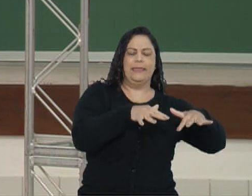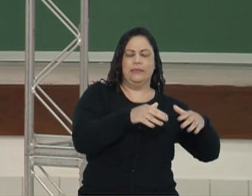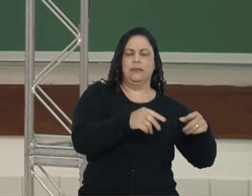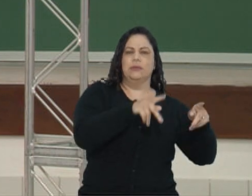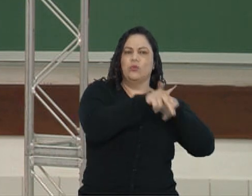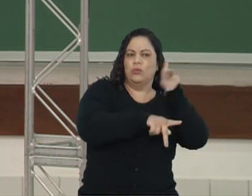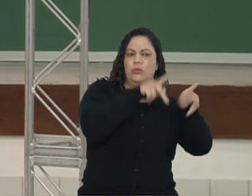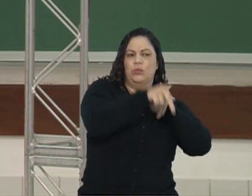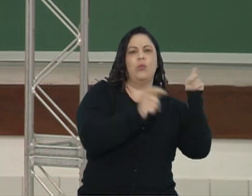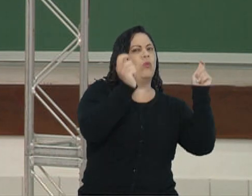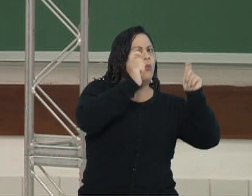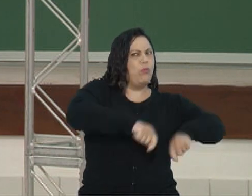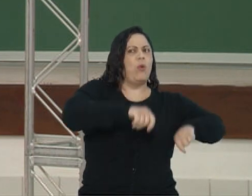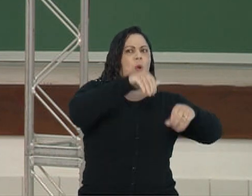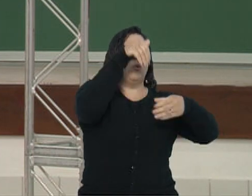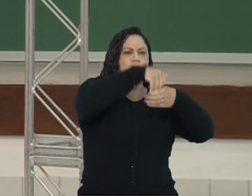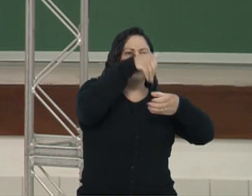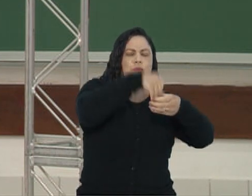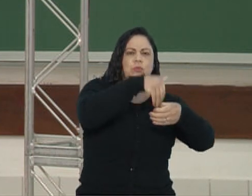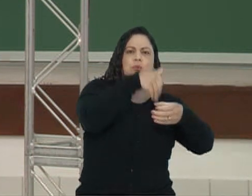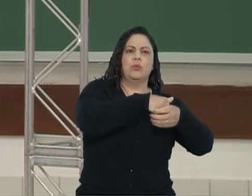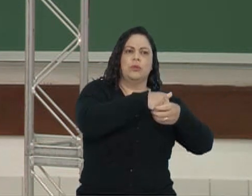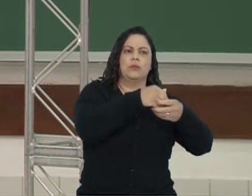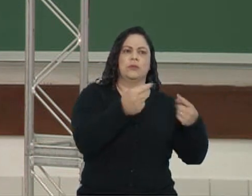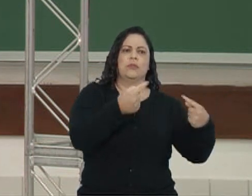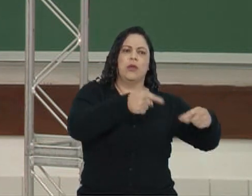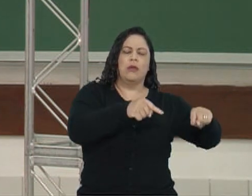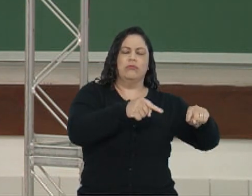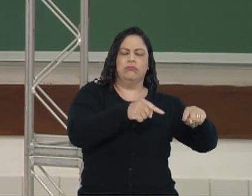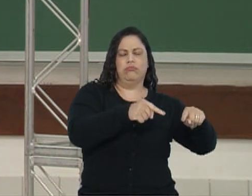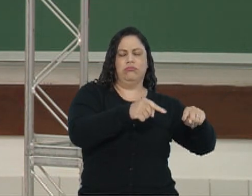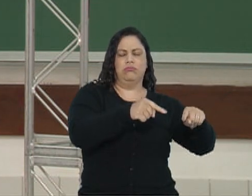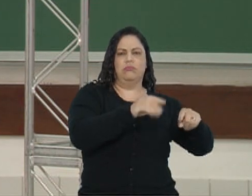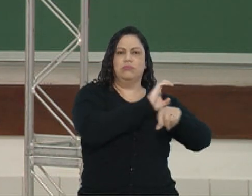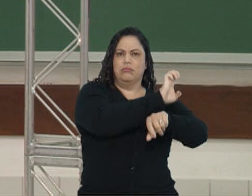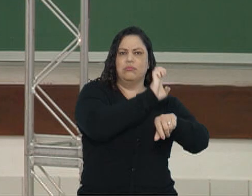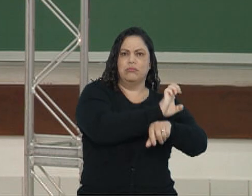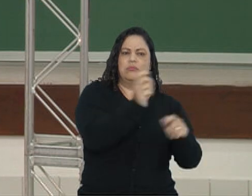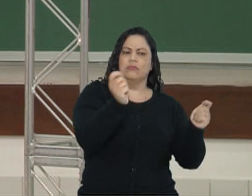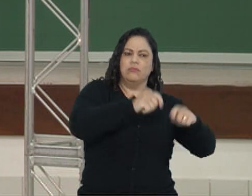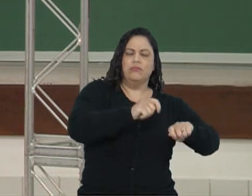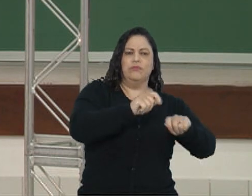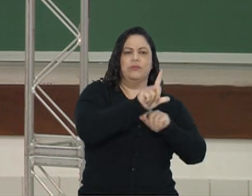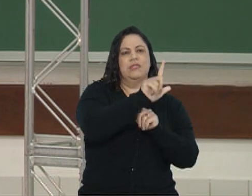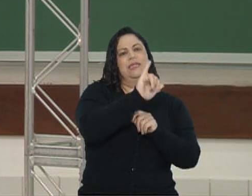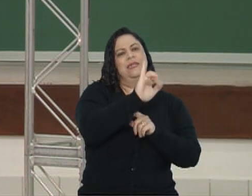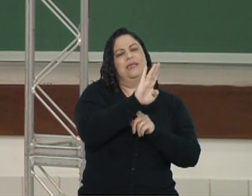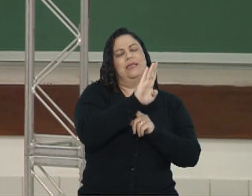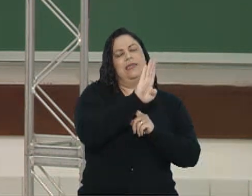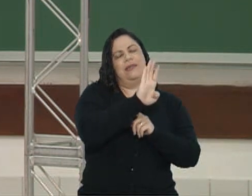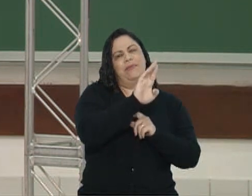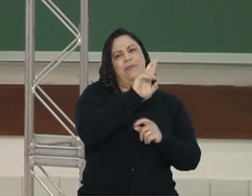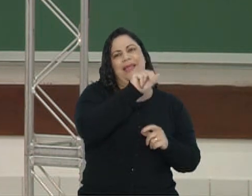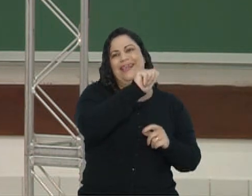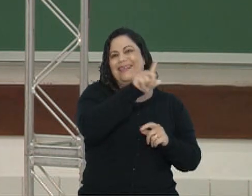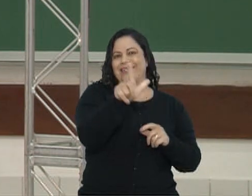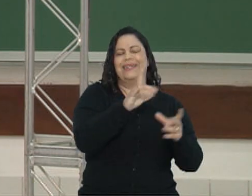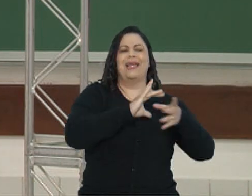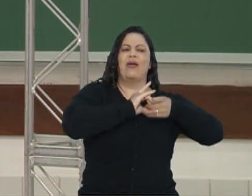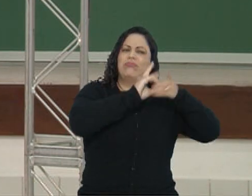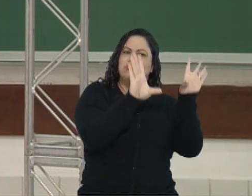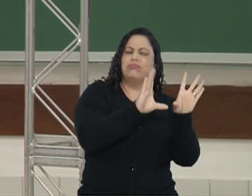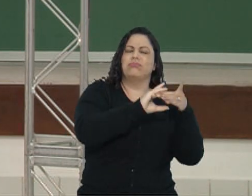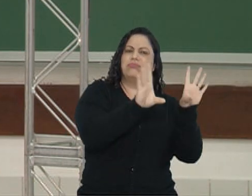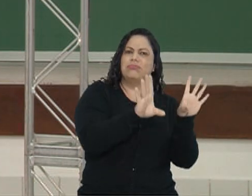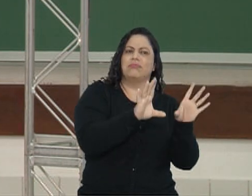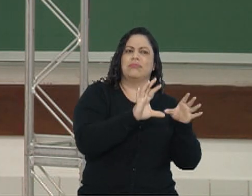população pode estar intervindo nas decisões do Estado. Seriam, desde o Estado liberal para frente, o Estado liberal, o Estado do bem-estar